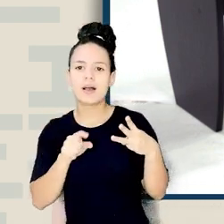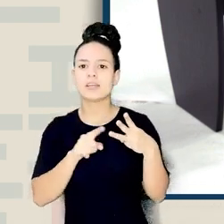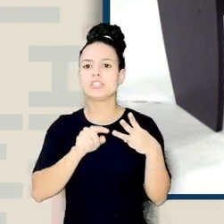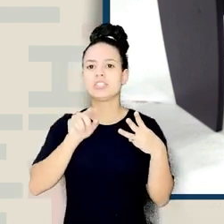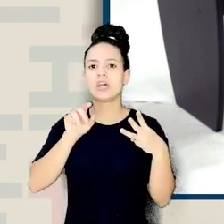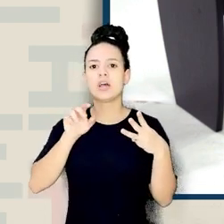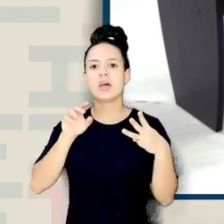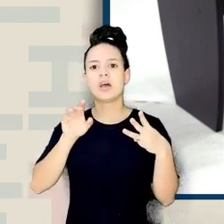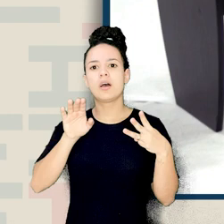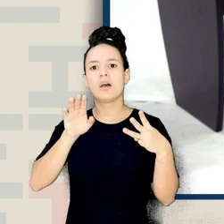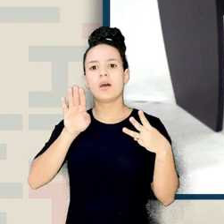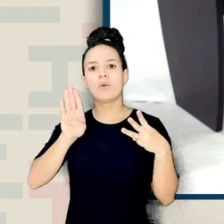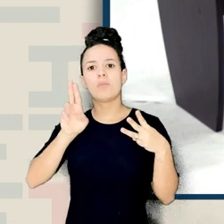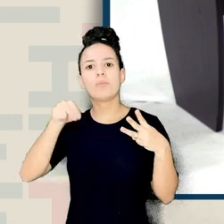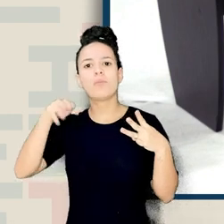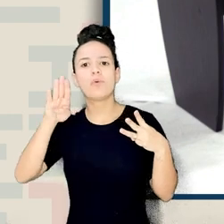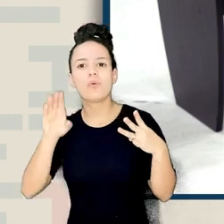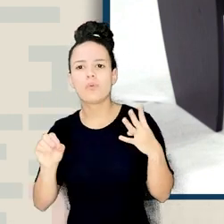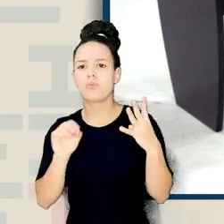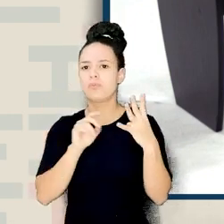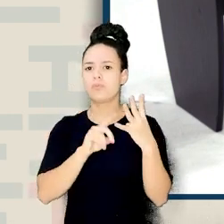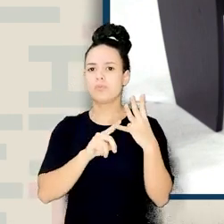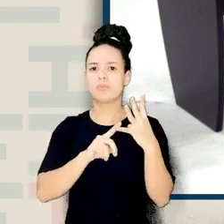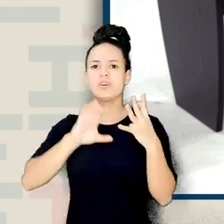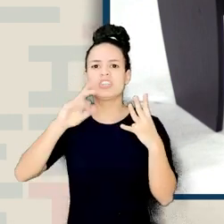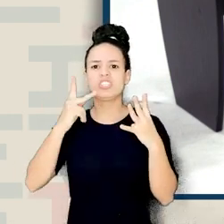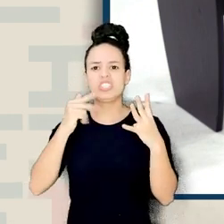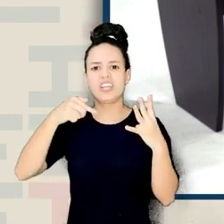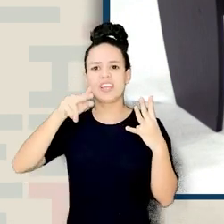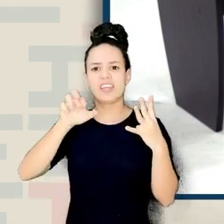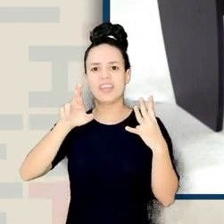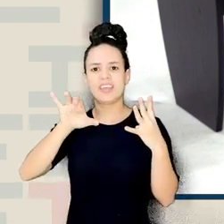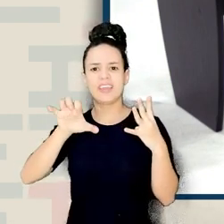abês no maracatu solar. Vamos ao agogô.